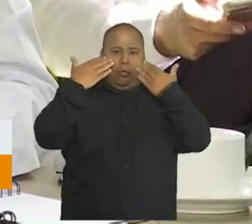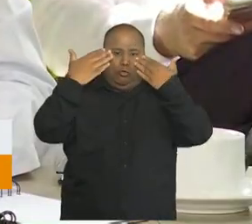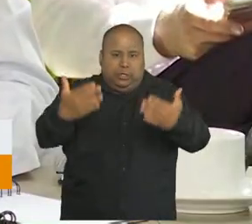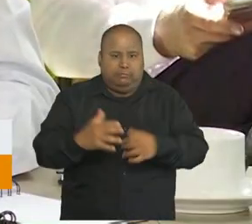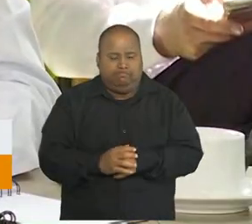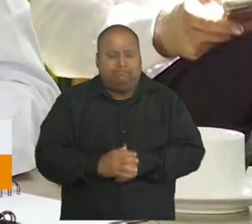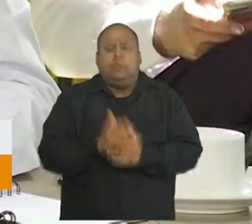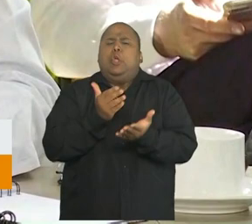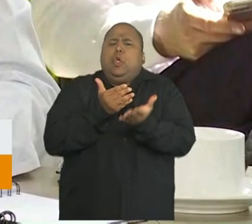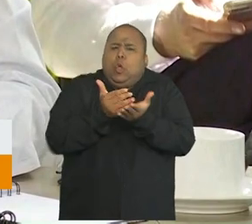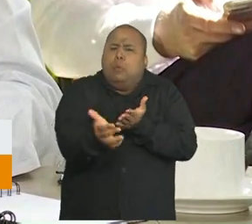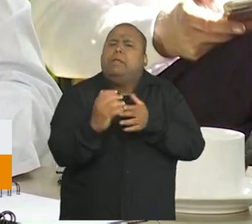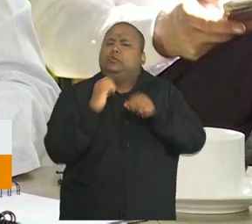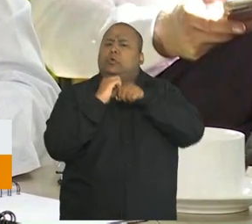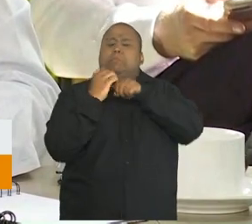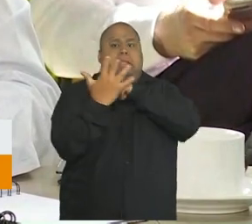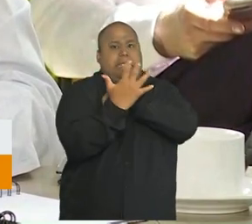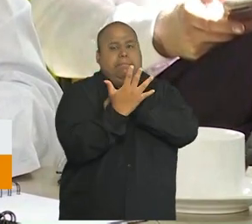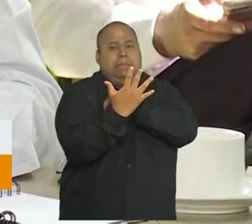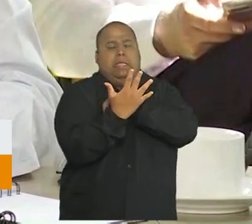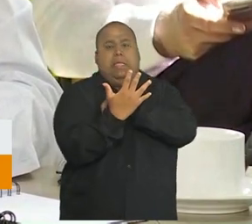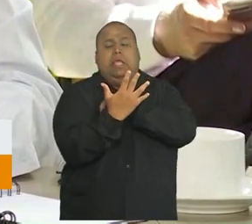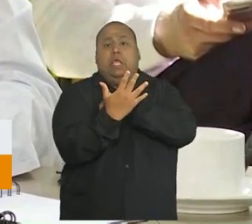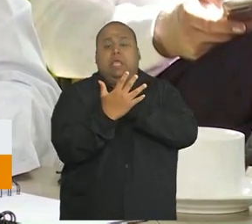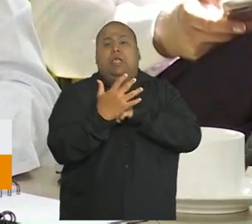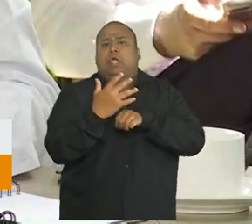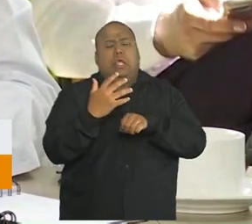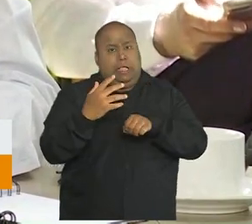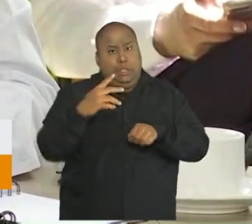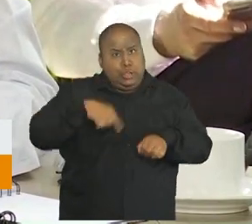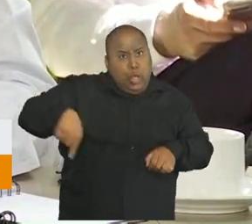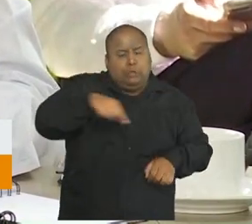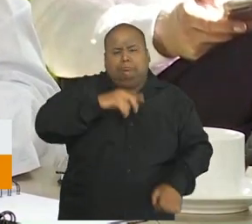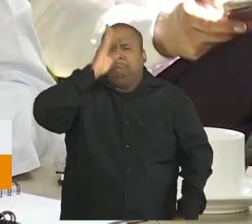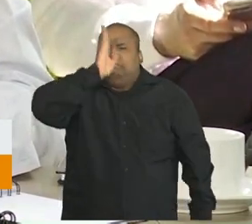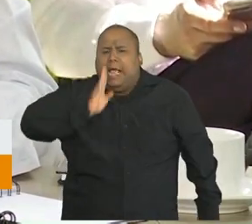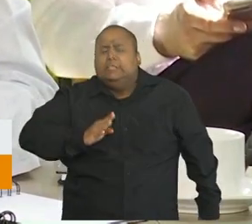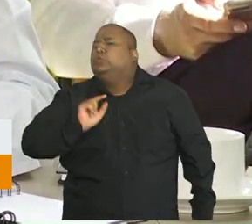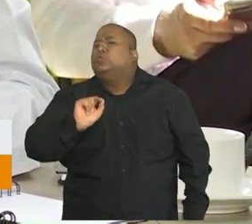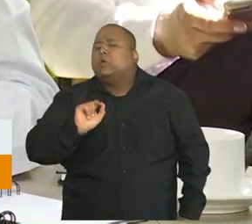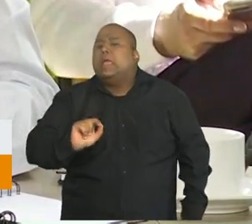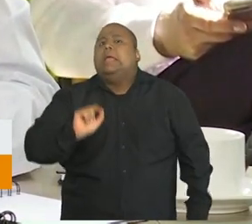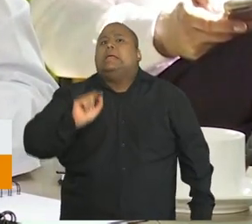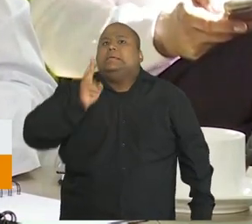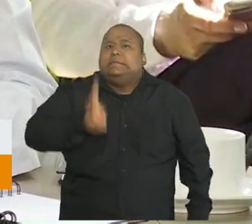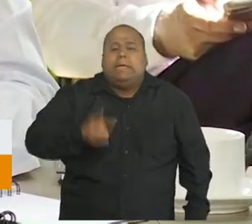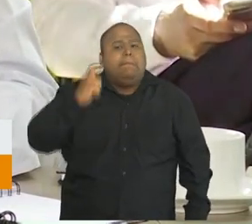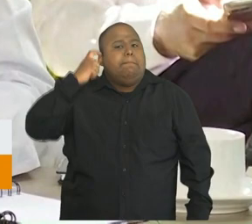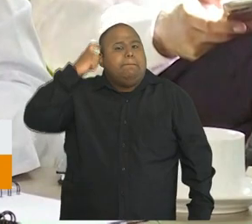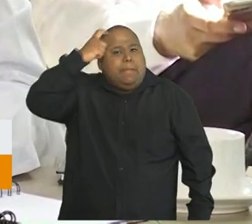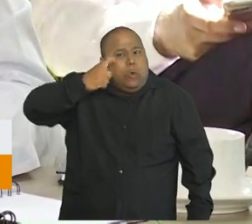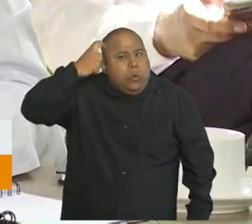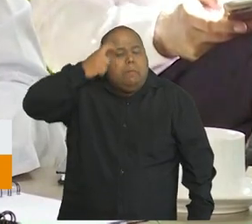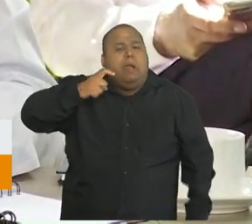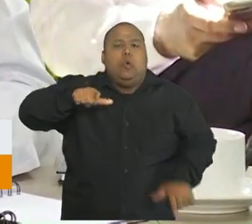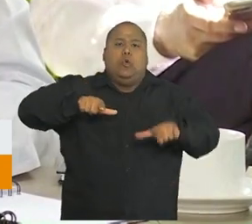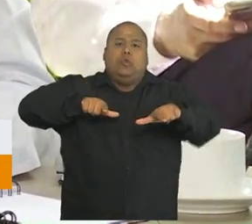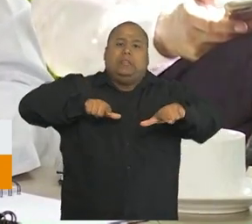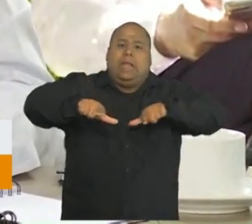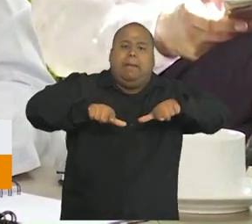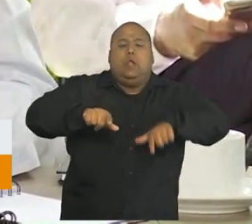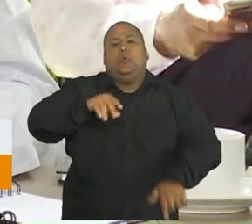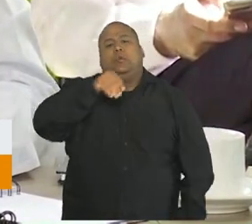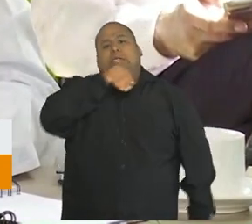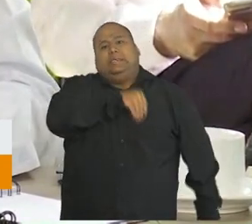o início da pandemia, em nenhum momento deixamos de lado a preocupação com o emprego e a